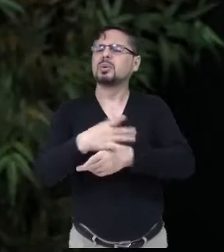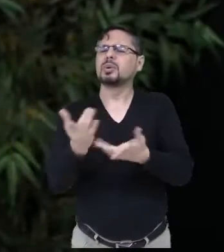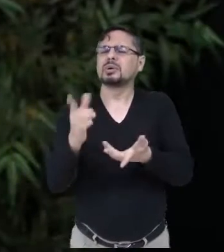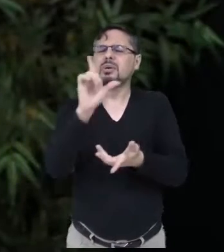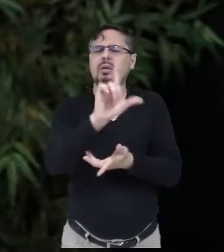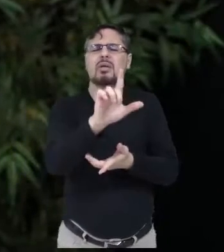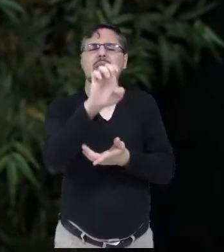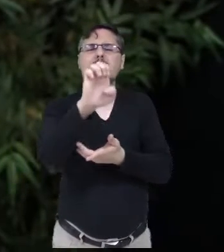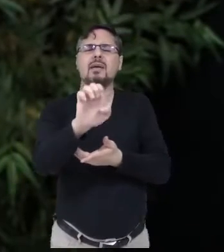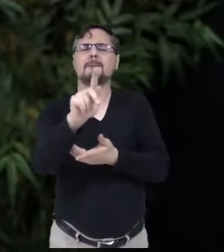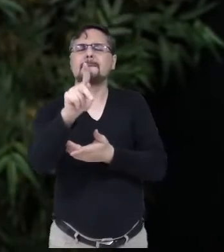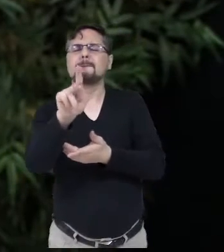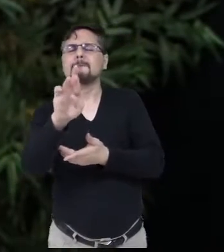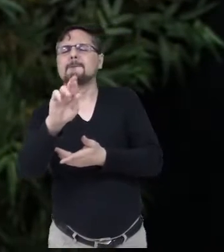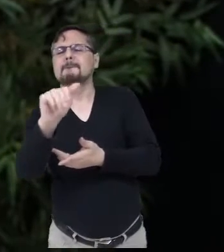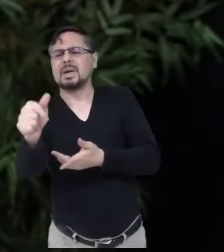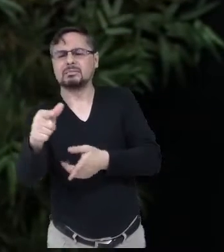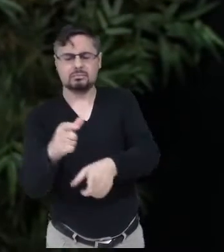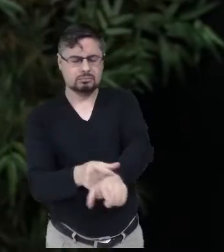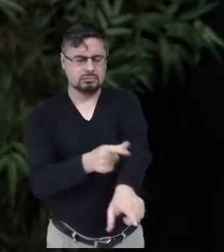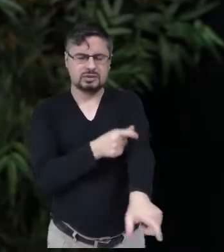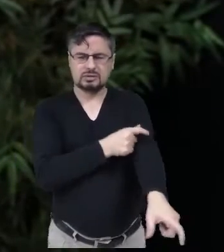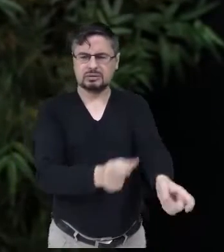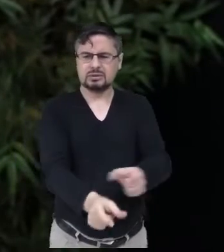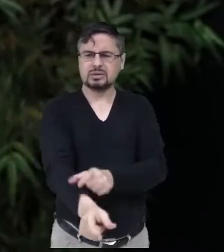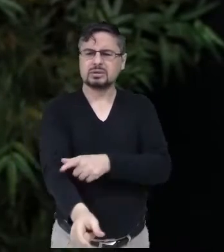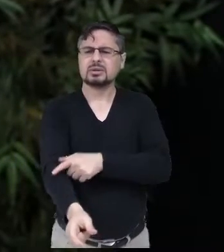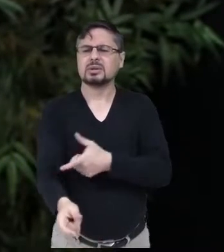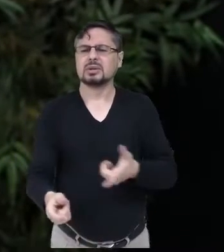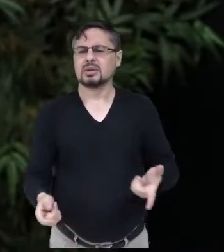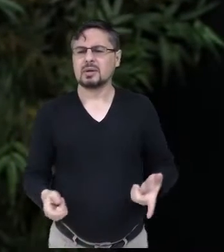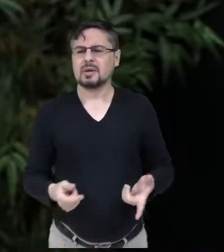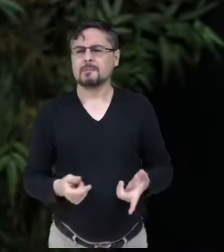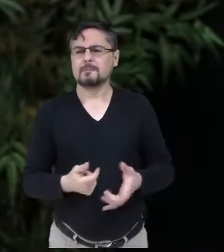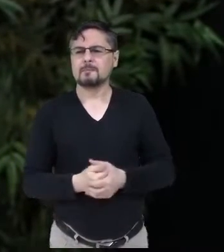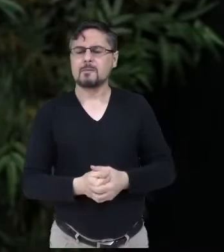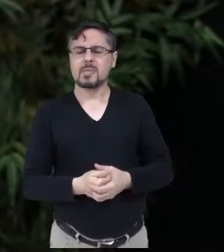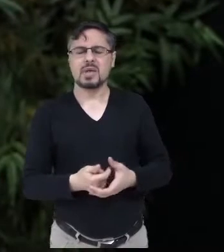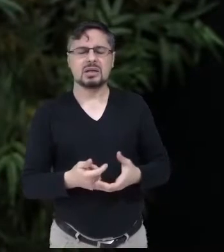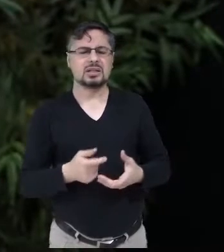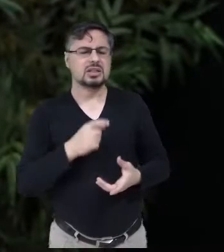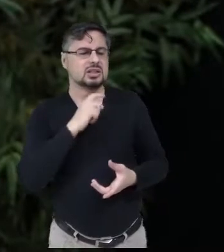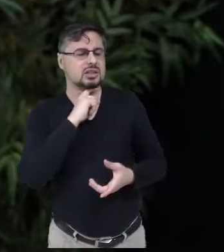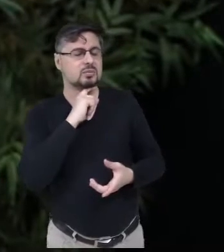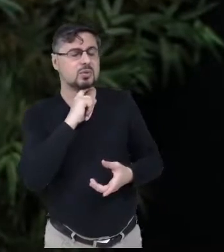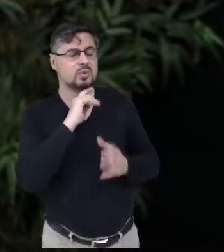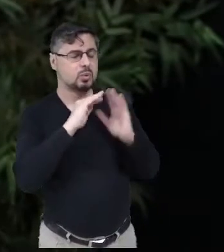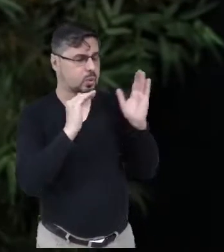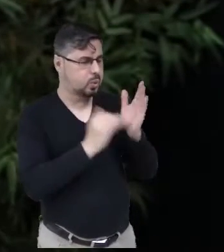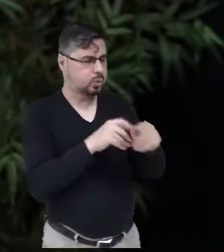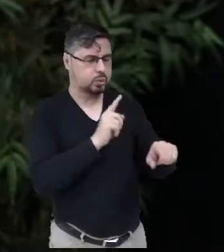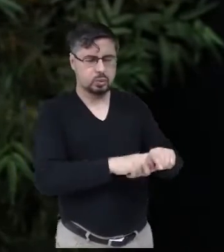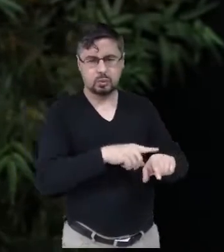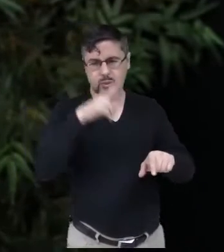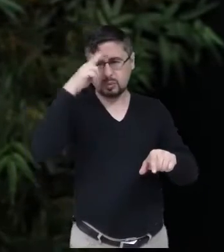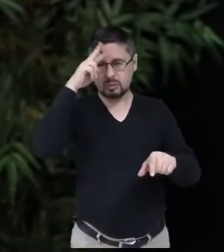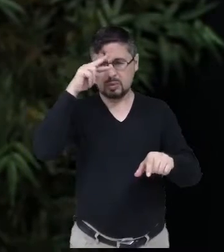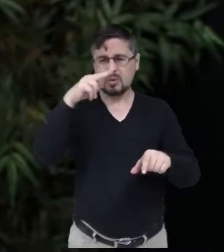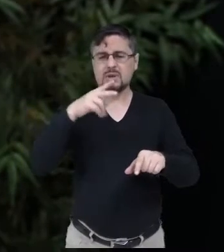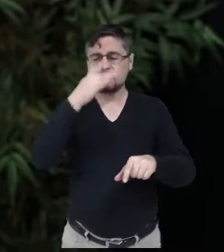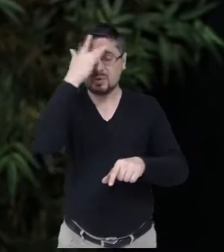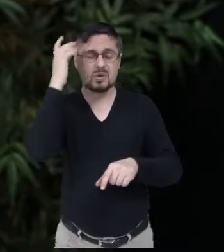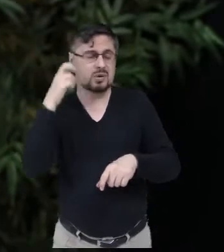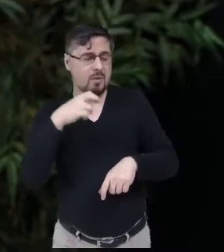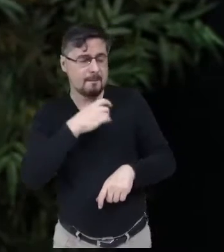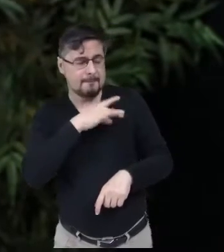que afligiam e devastavam o mundo antigo, nenhuma era tão temida quanto a lepra. E deixa eu fazer um panorama, dar um breve relato